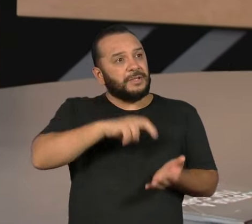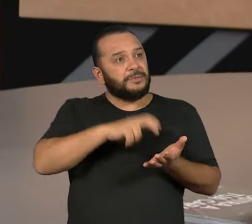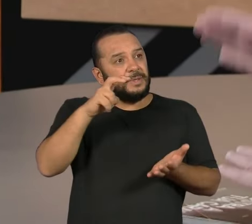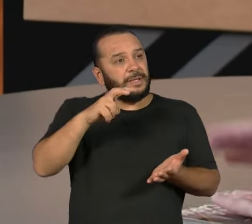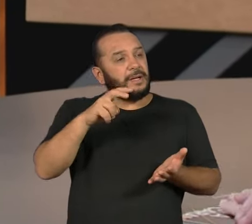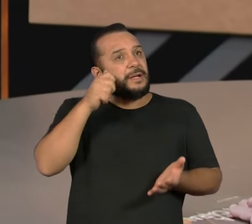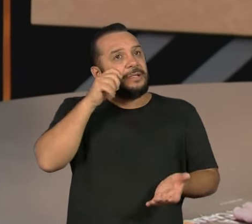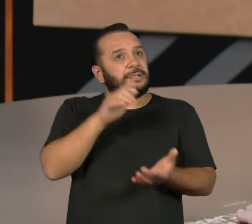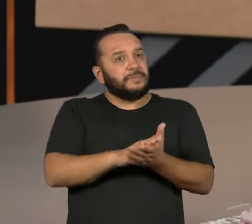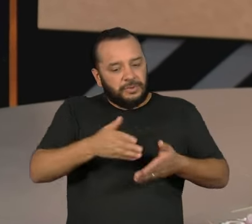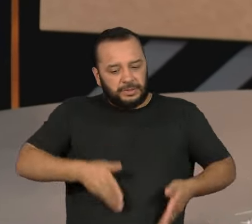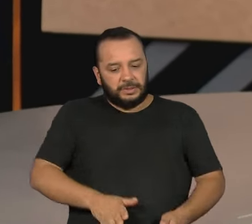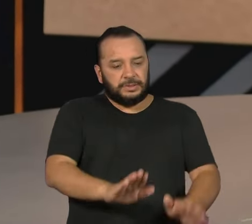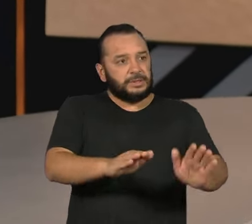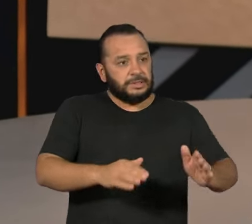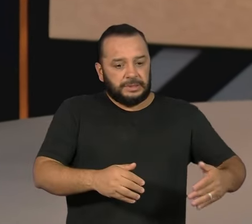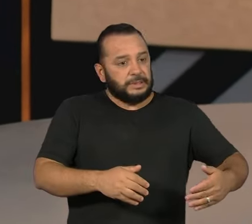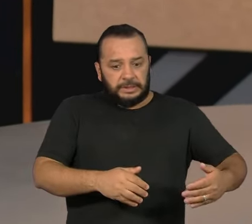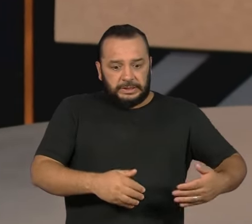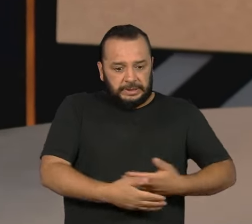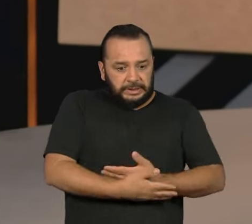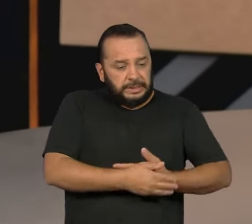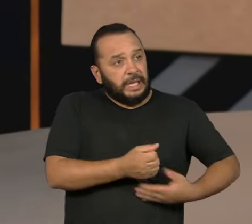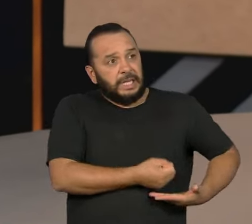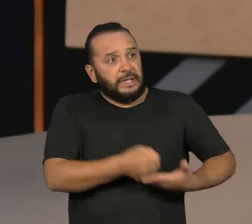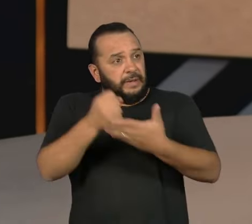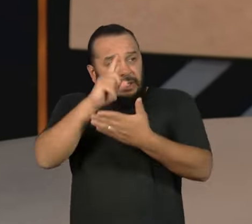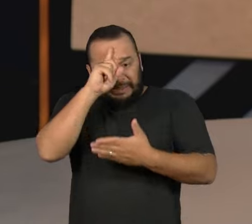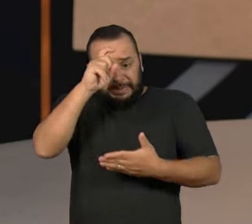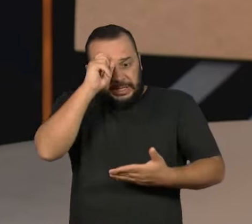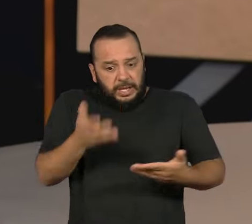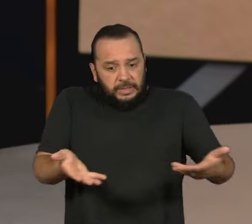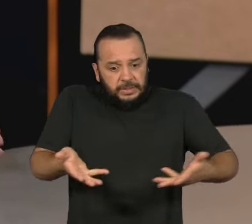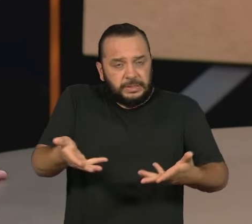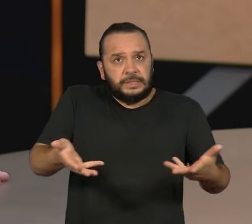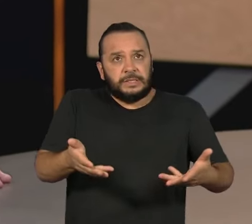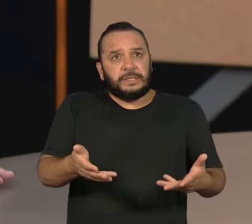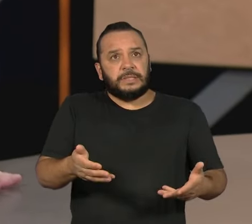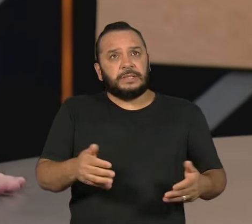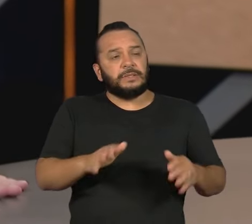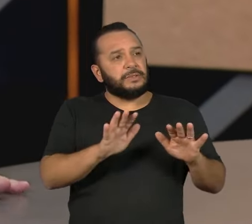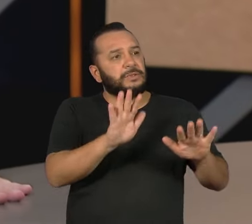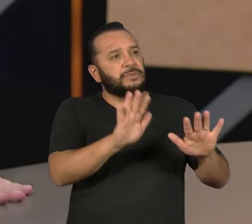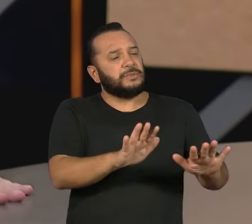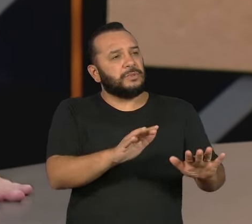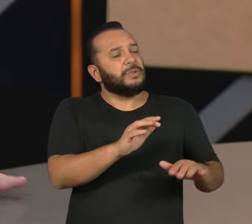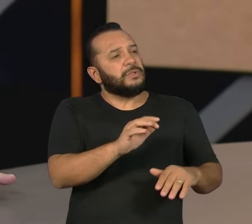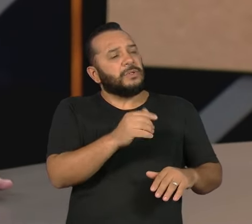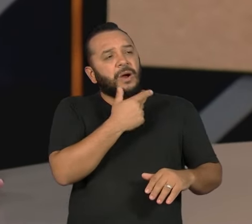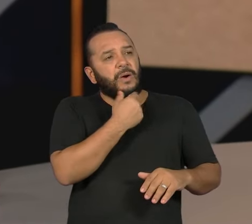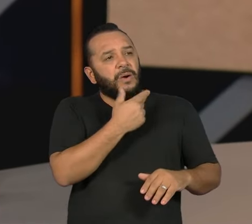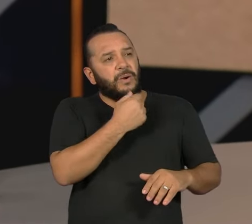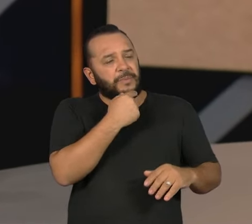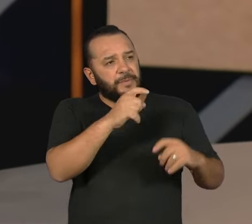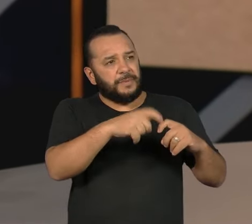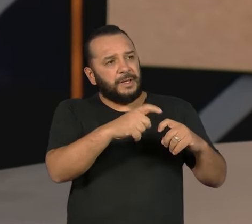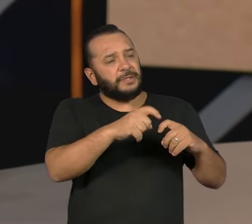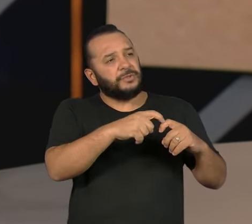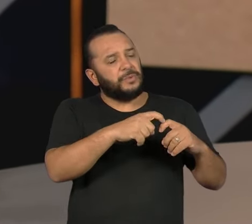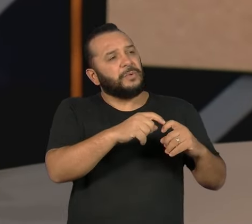parto. Hospital. Peguei a bolsinha, já levei para o hospital e eu deixei ela com o doutor Bento de Toledo Rodovalho, meu querido